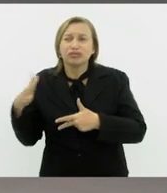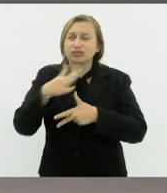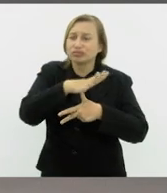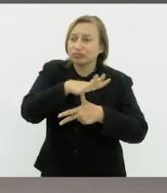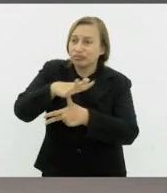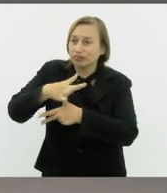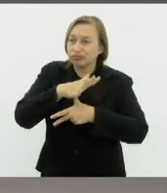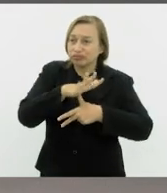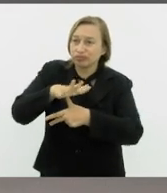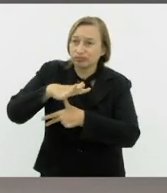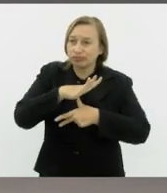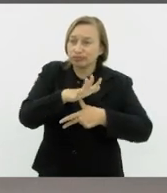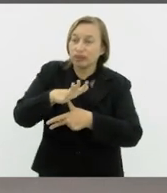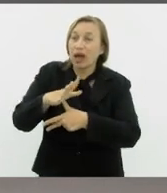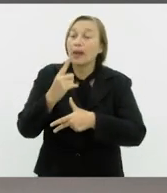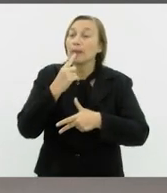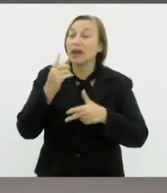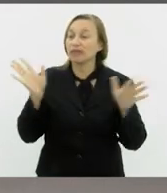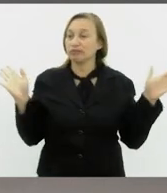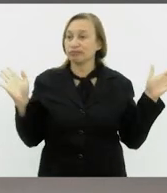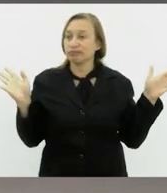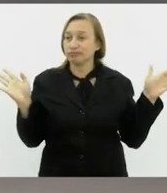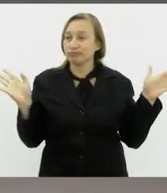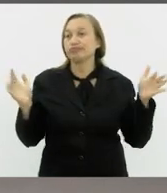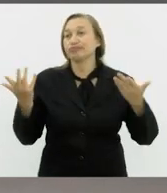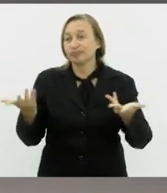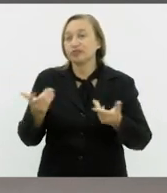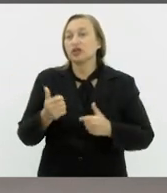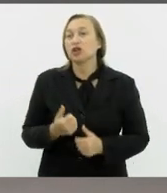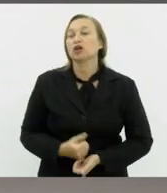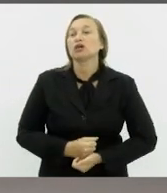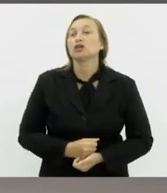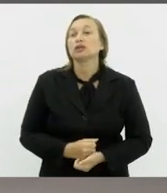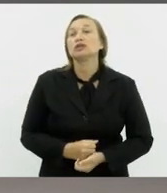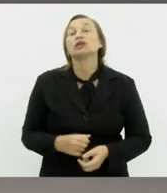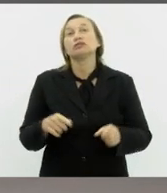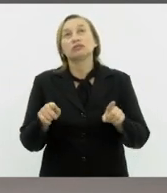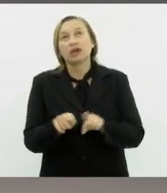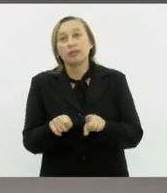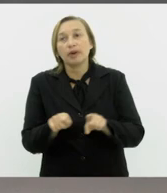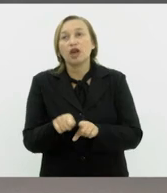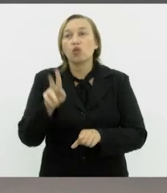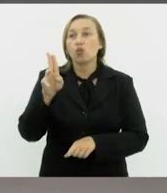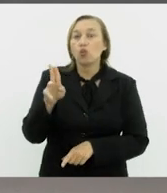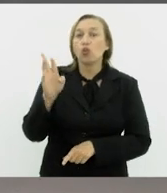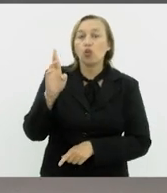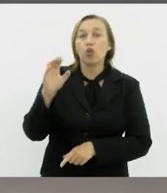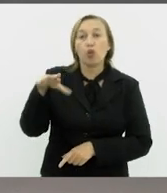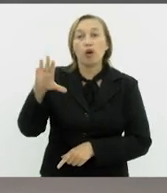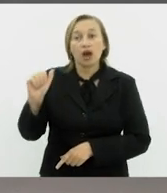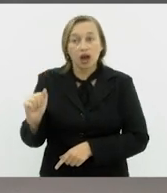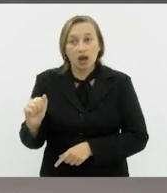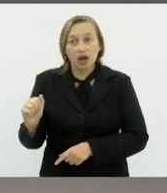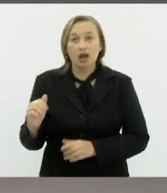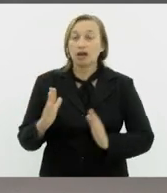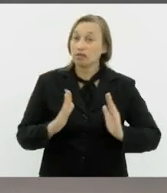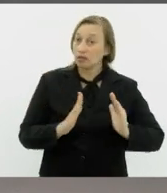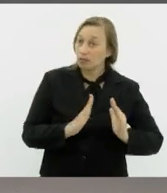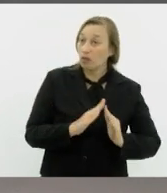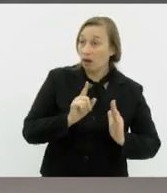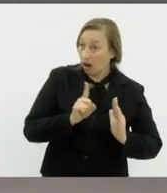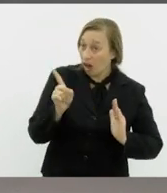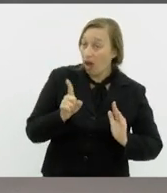Redentor. Isso aumentou, inclusive, com o pessoal da URCA, porque esse tipo de incômodo